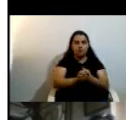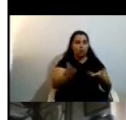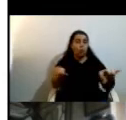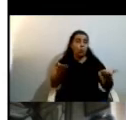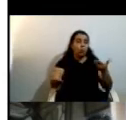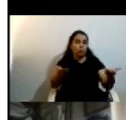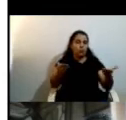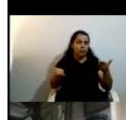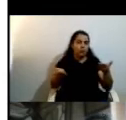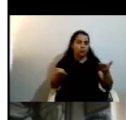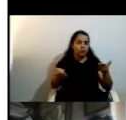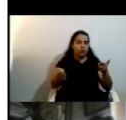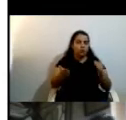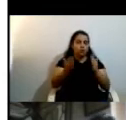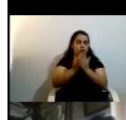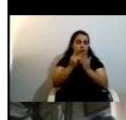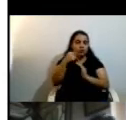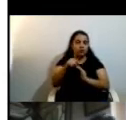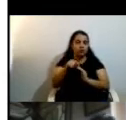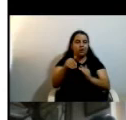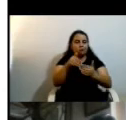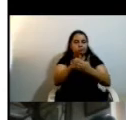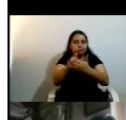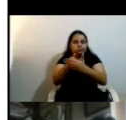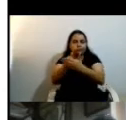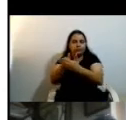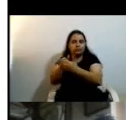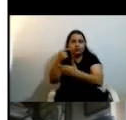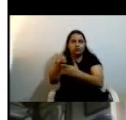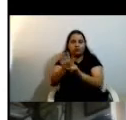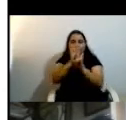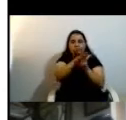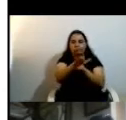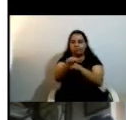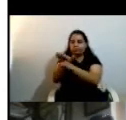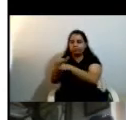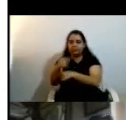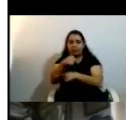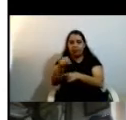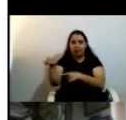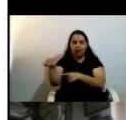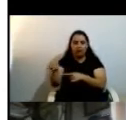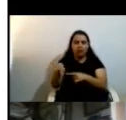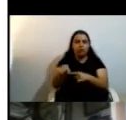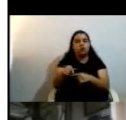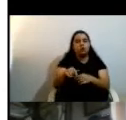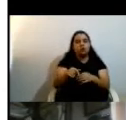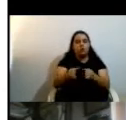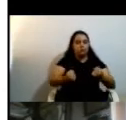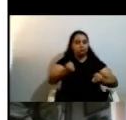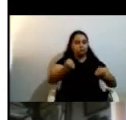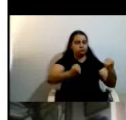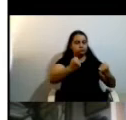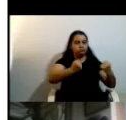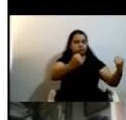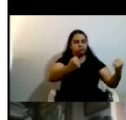lá está contrastando com o nível de qualificação, que há um predomínio de barreiras e processos de discriminação. A falta de meios de transporte e acessibilidade